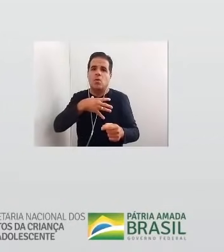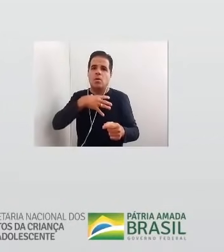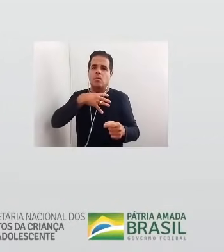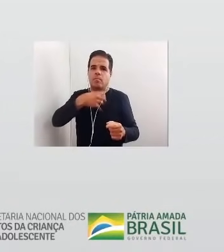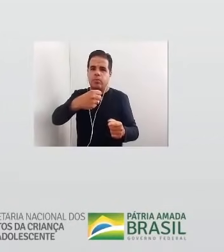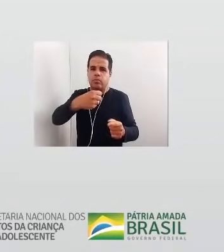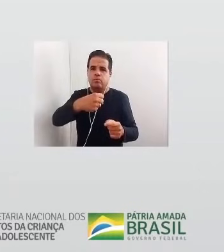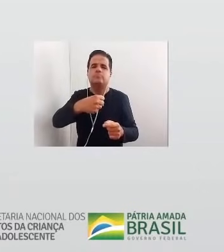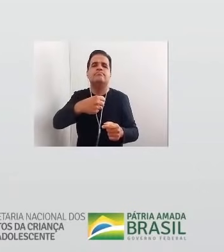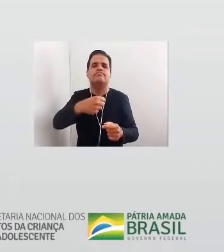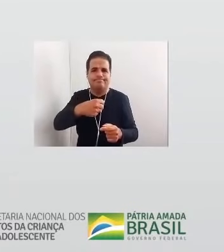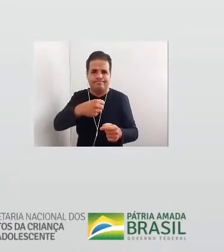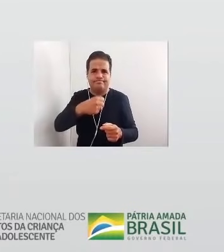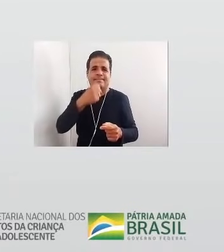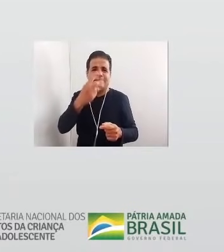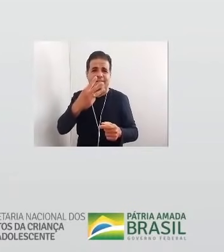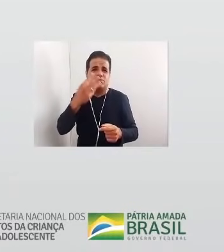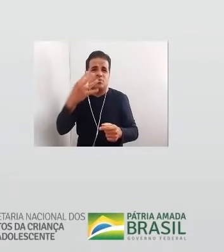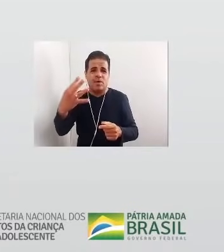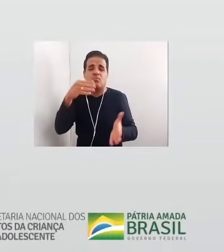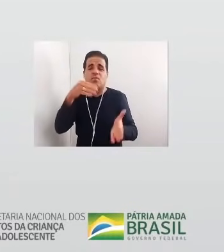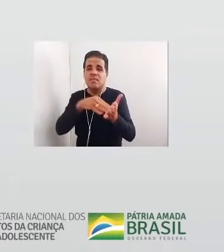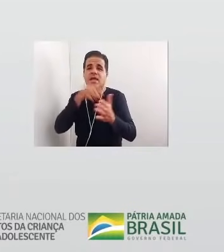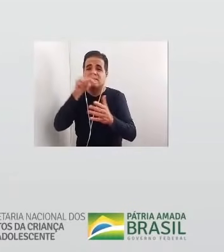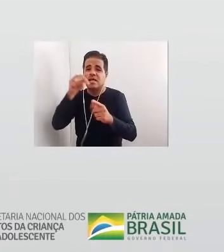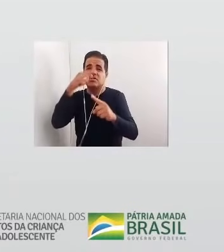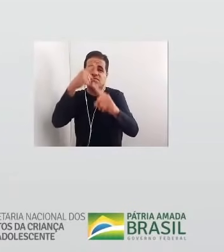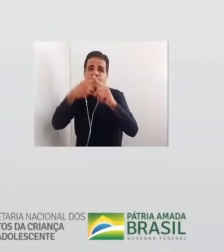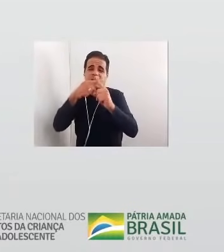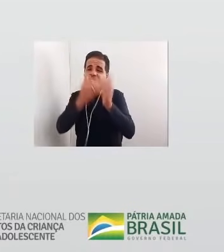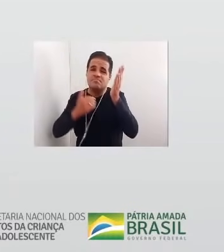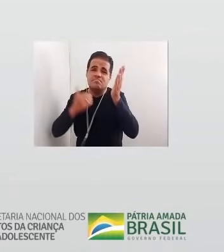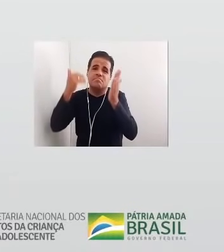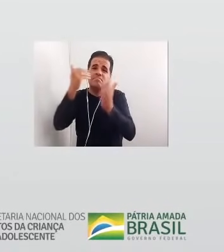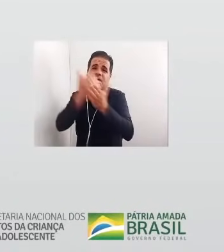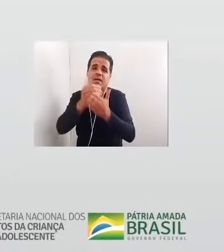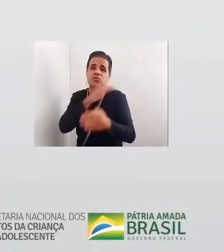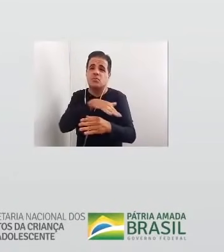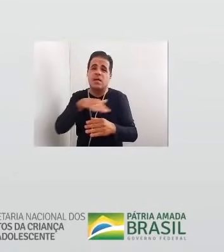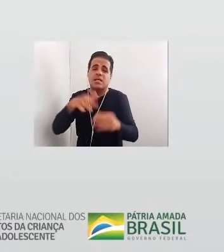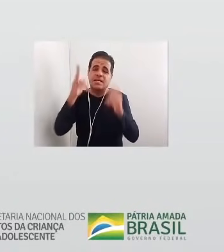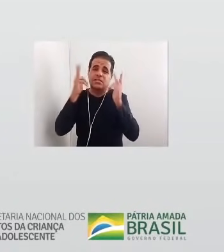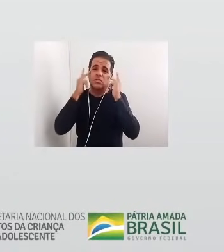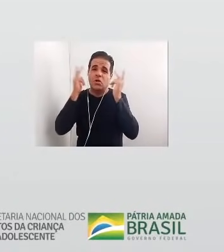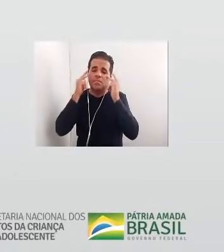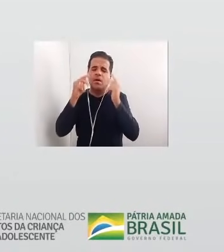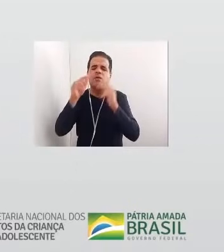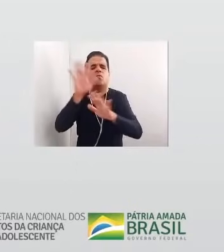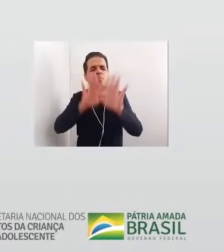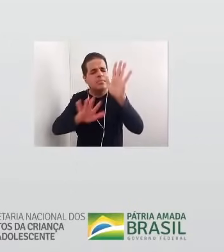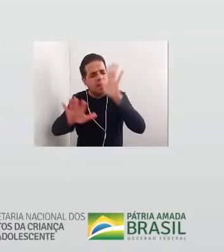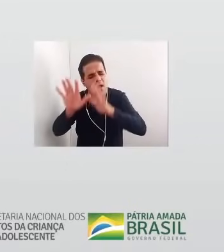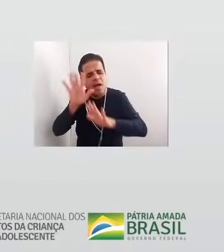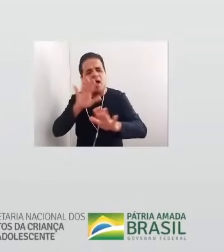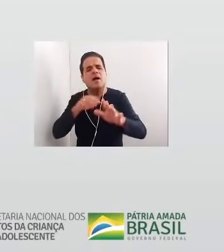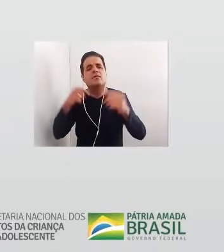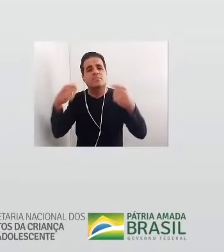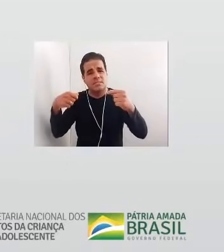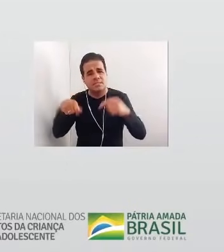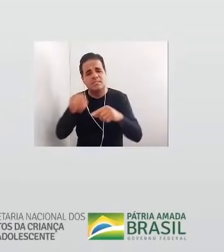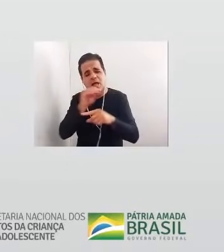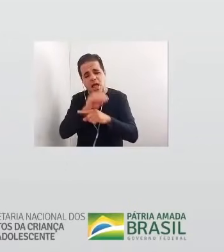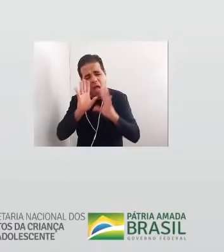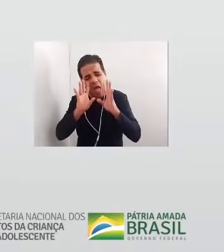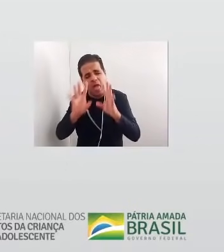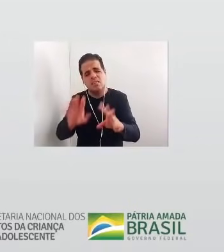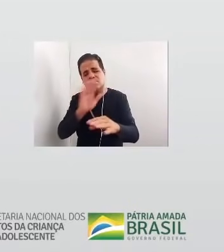maior, 3, 4, até 7 vezes maior que uma criança comum. Então, nós temos que ter mais cuidado com as nossas crianças e não